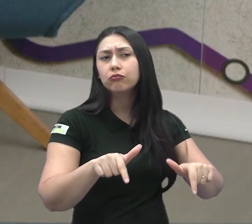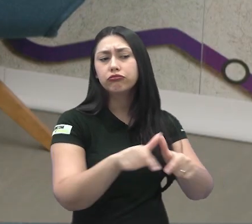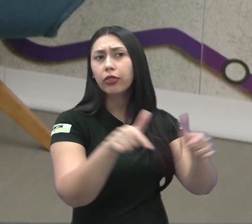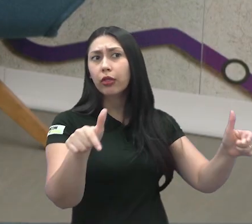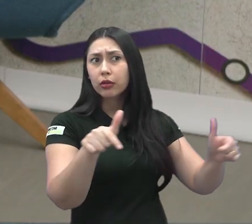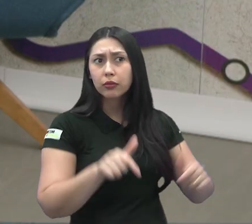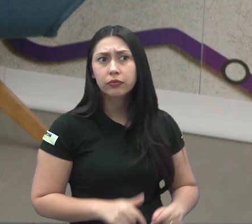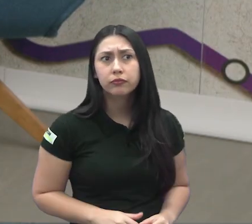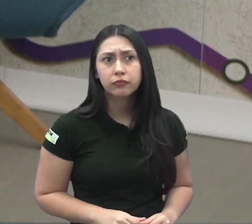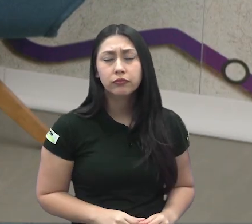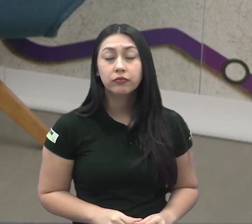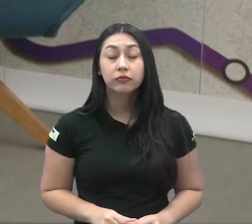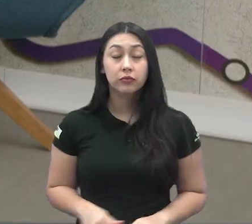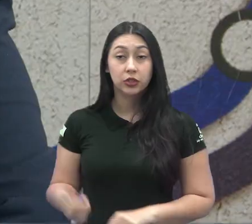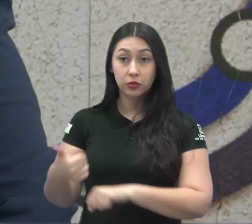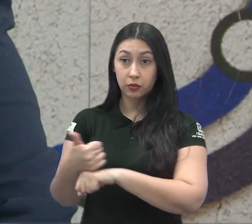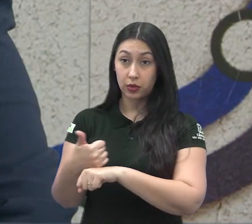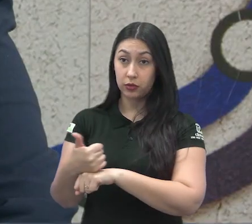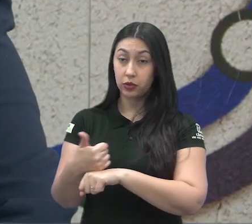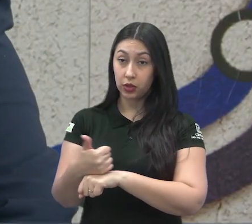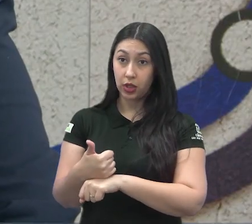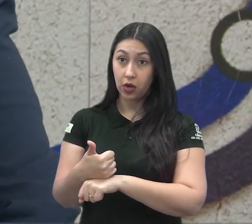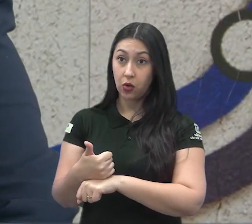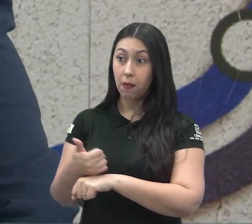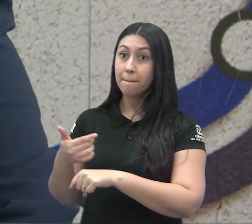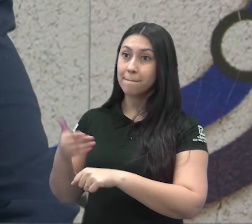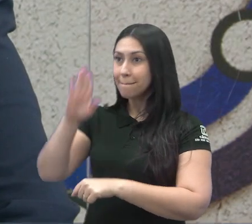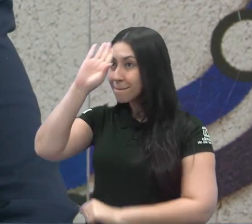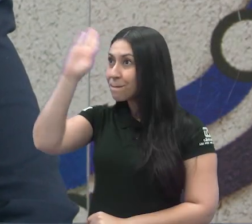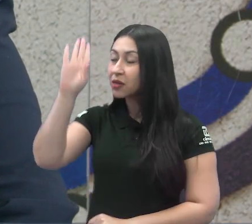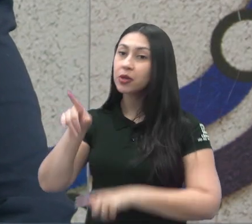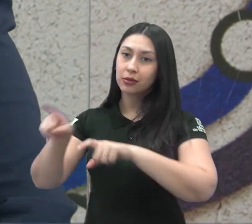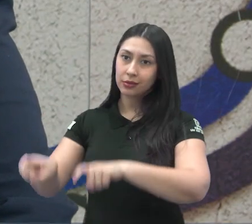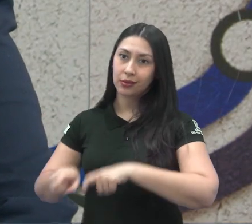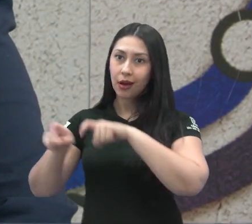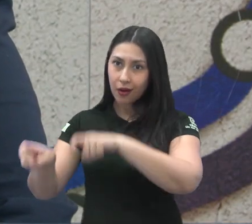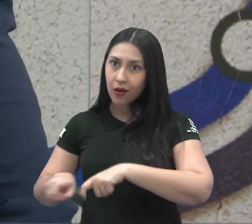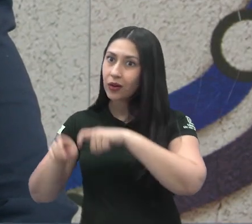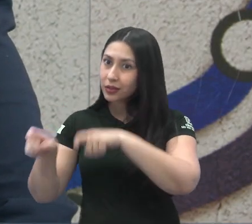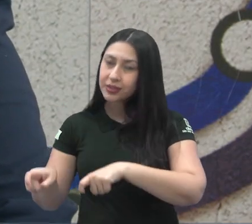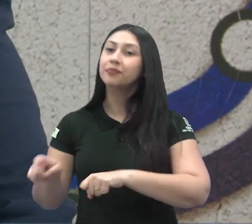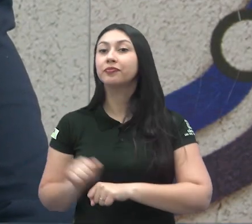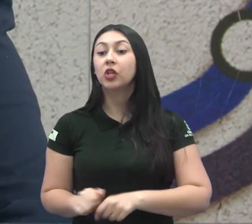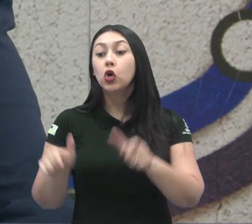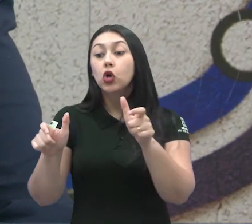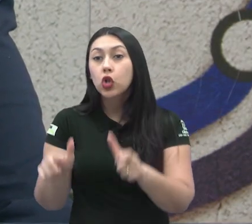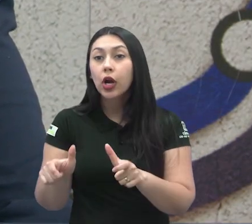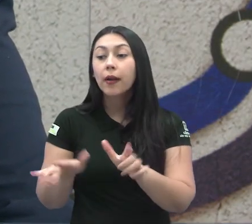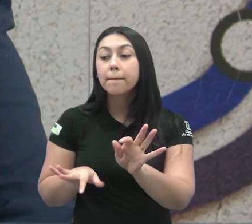zootecnia? O zootecnista, ele está bastante no campo, na produção de